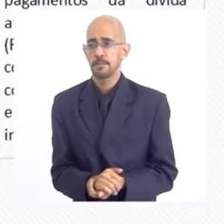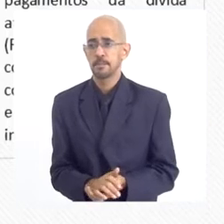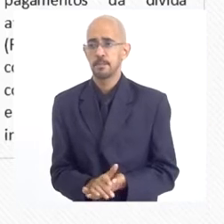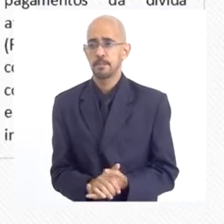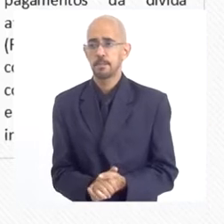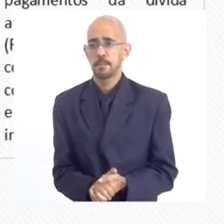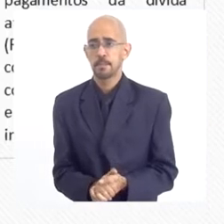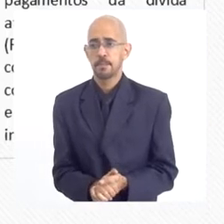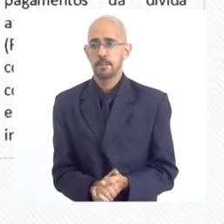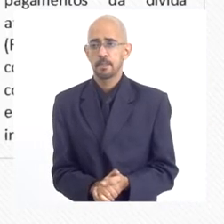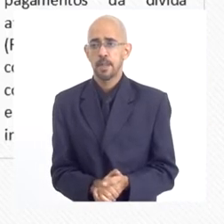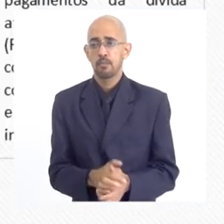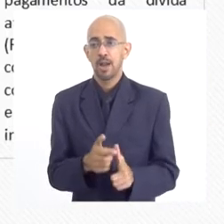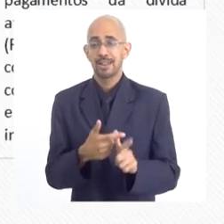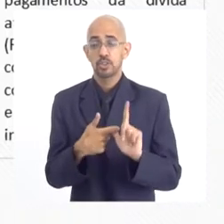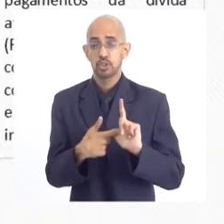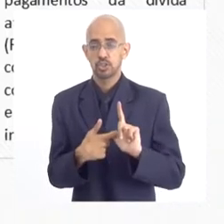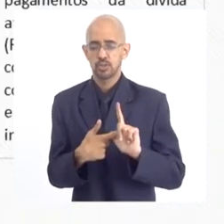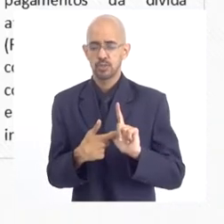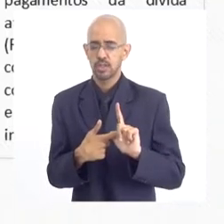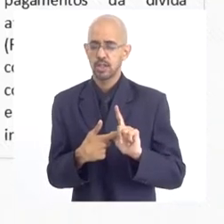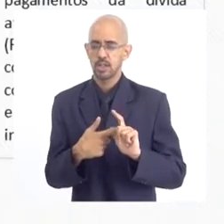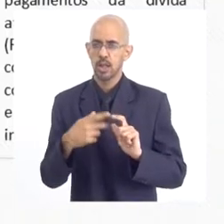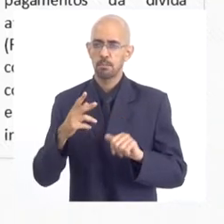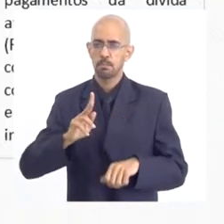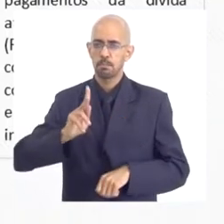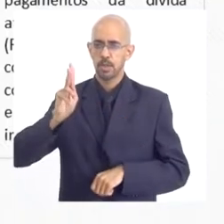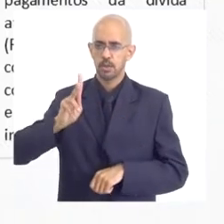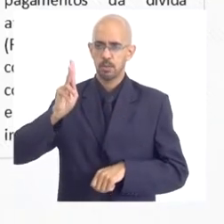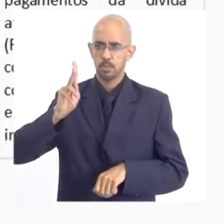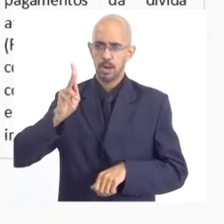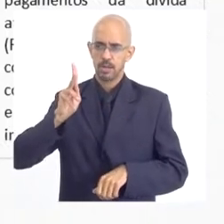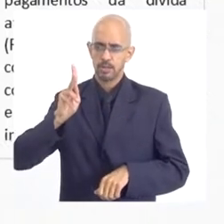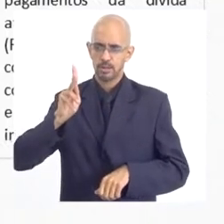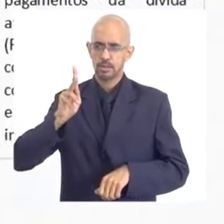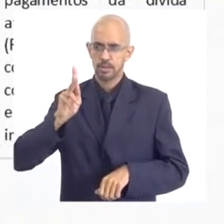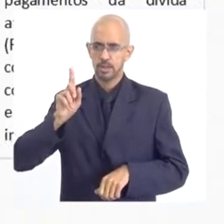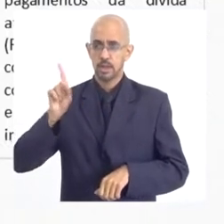a dívida da Petrobras que foi paga aqui.